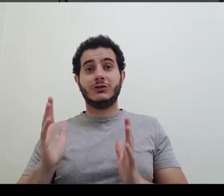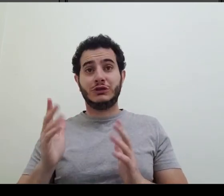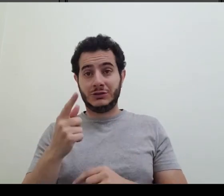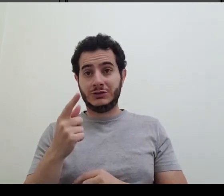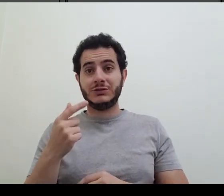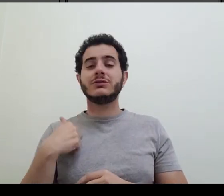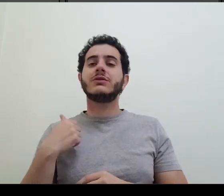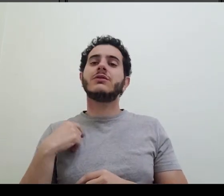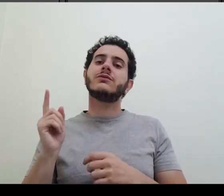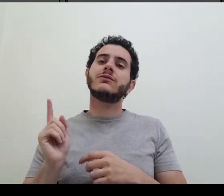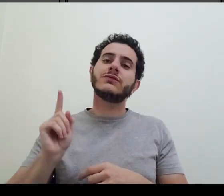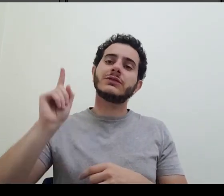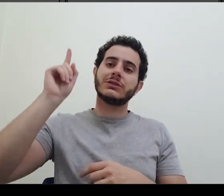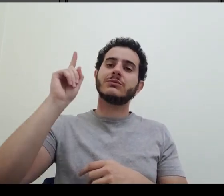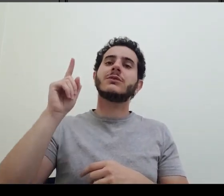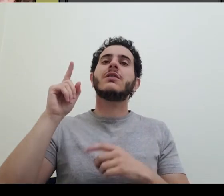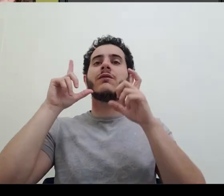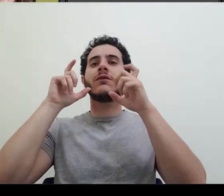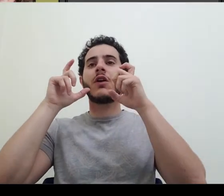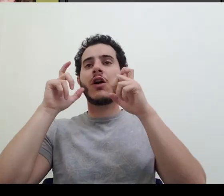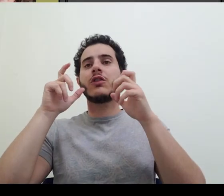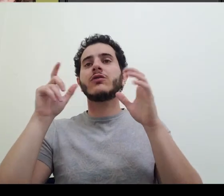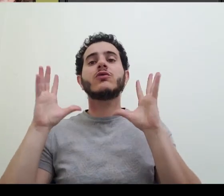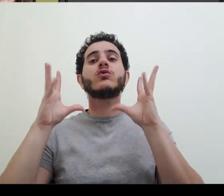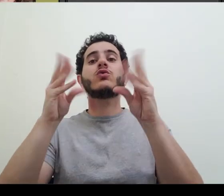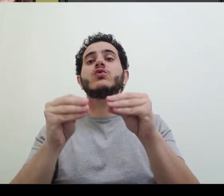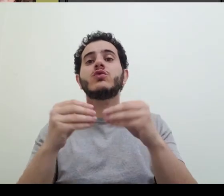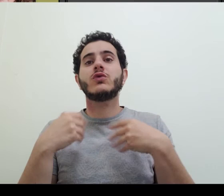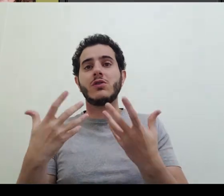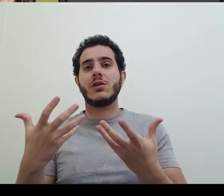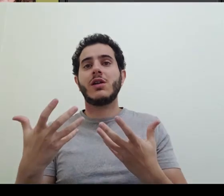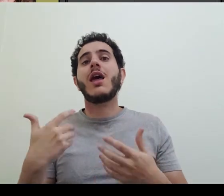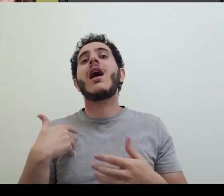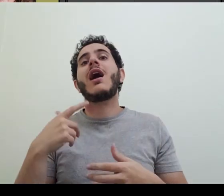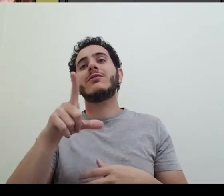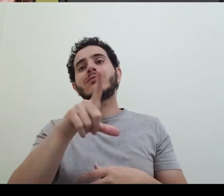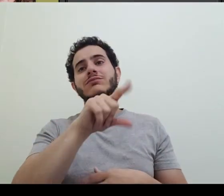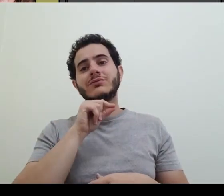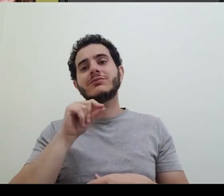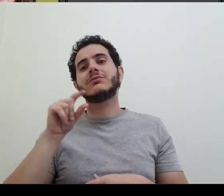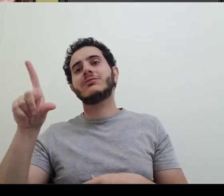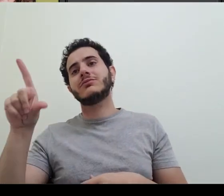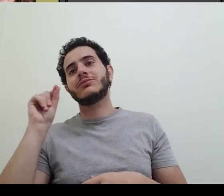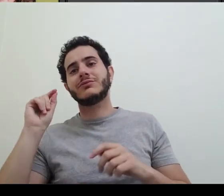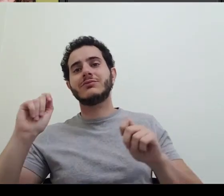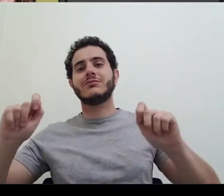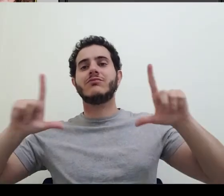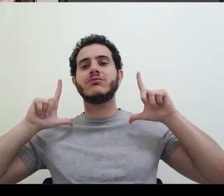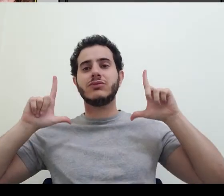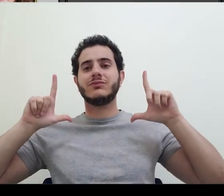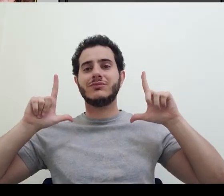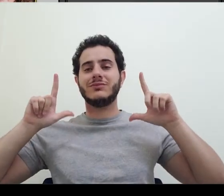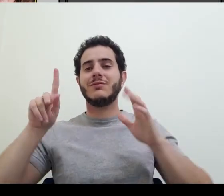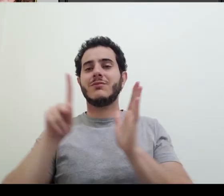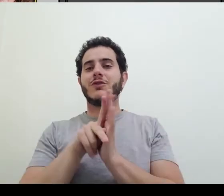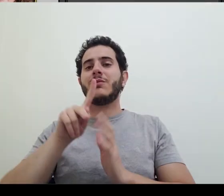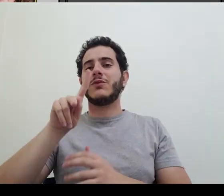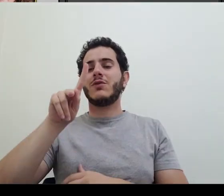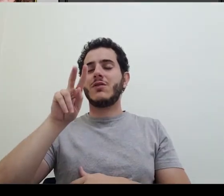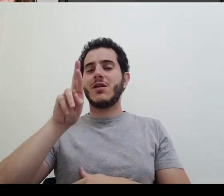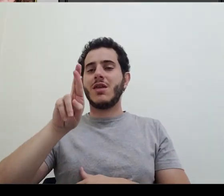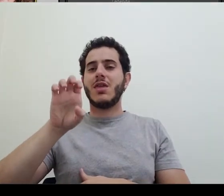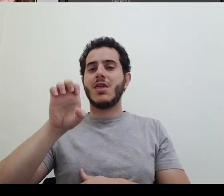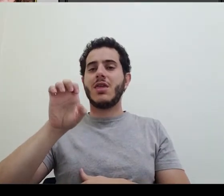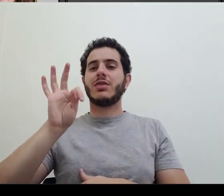jeito. Criei ela vazia primeiro, aí eu vou lá em todas as fotos e escolho as fotos que eu quero para retrato. Essa daqui e essa daqui. Escolhi 2 fotos